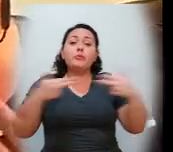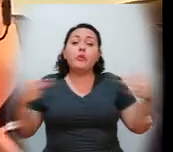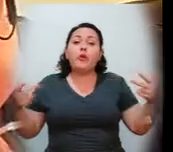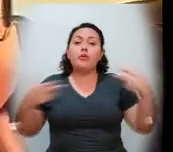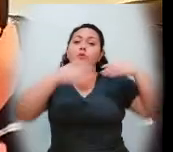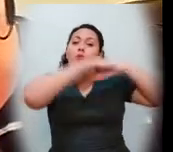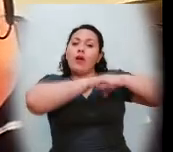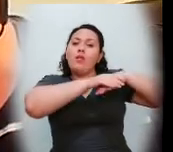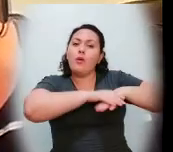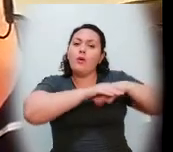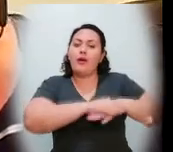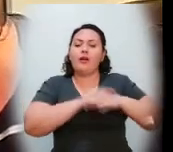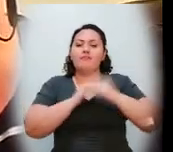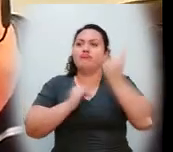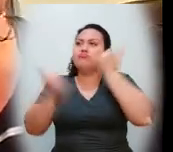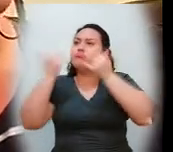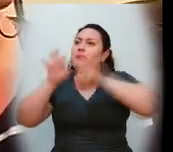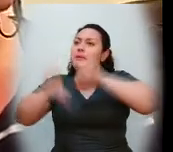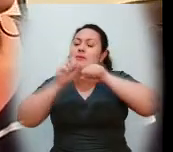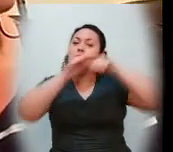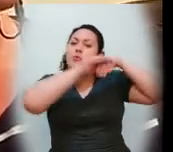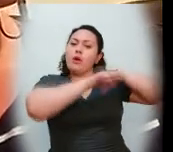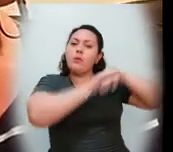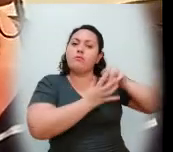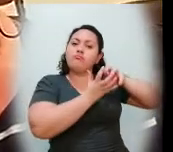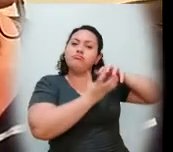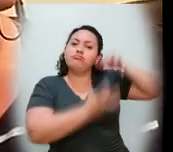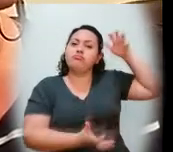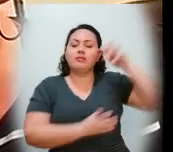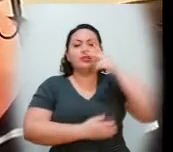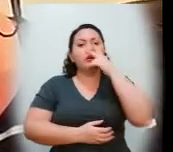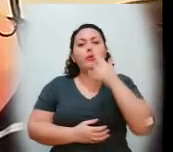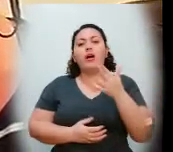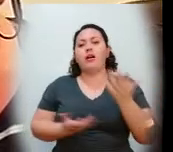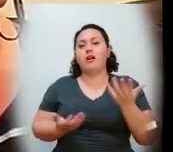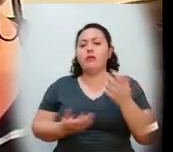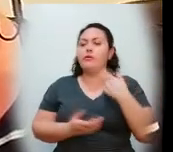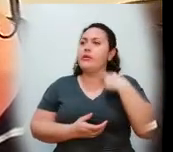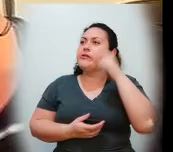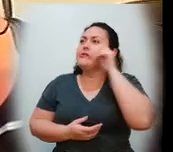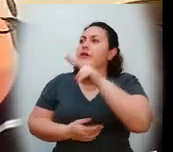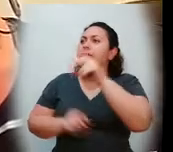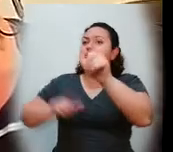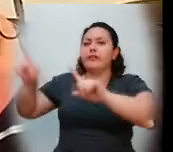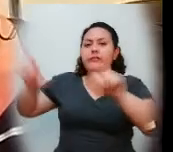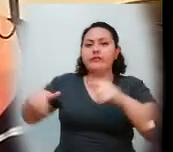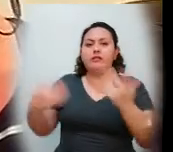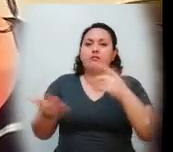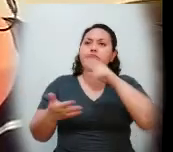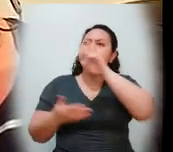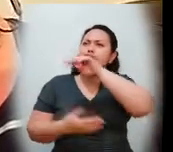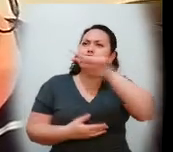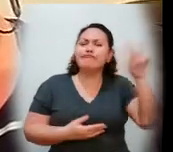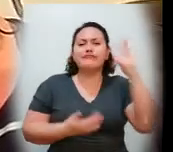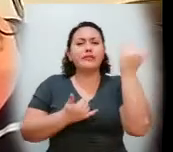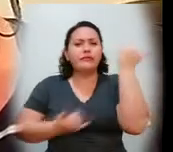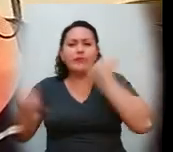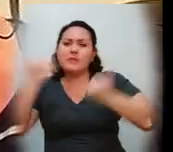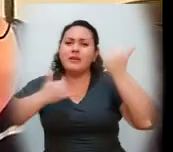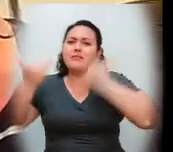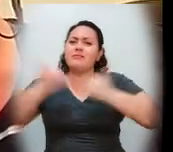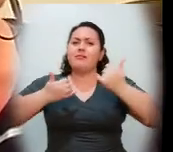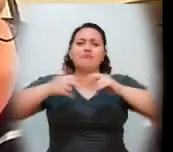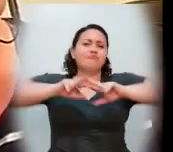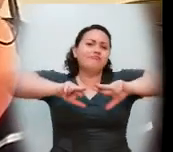vão ficando naquele registro, assim. Então, é como Uhum, se a gente vai se nutrindo e olha a TV e lê todas